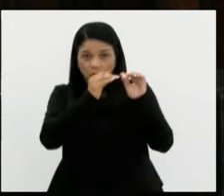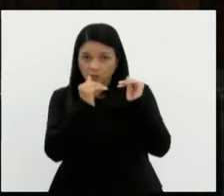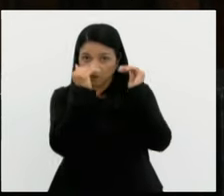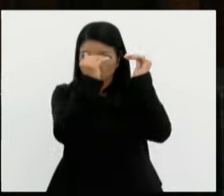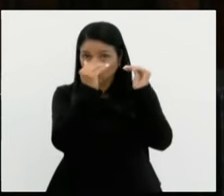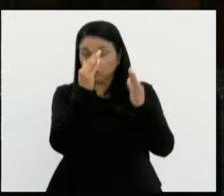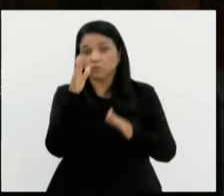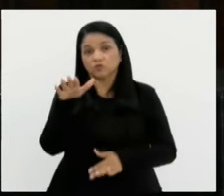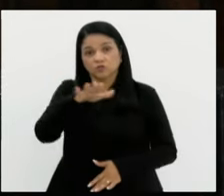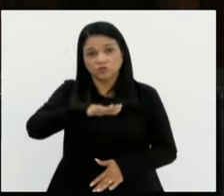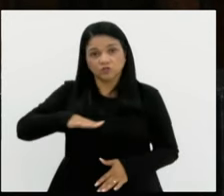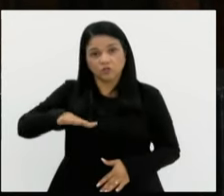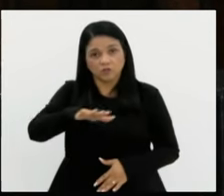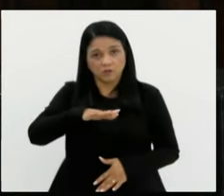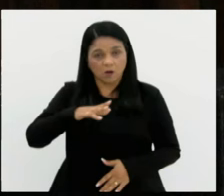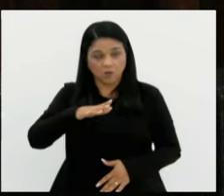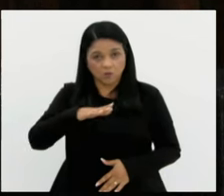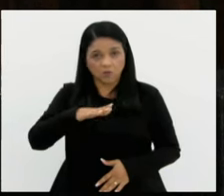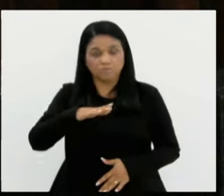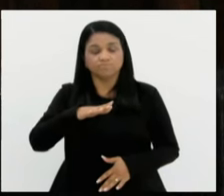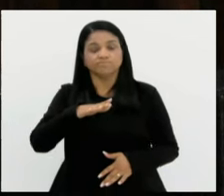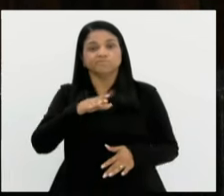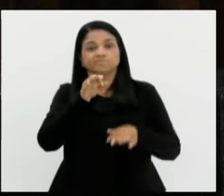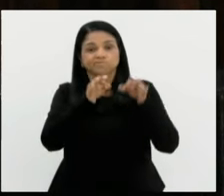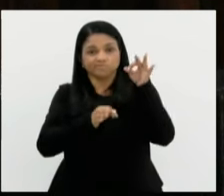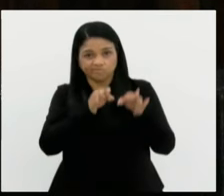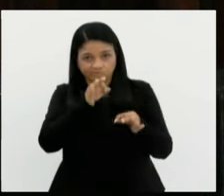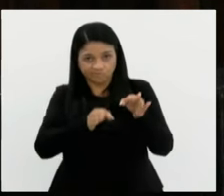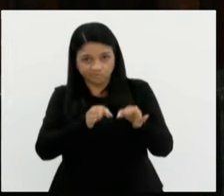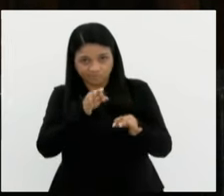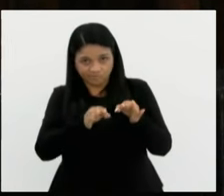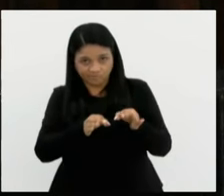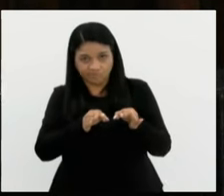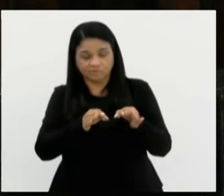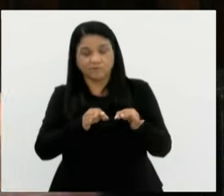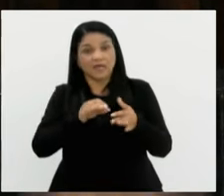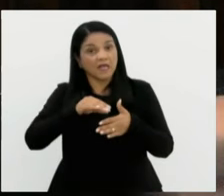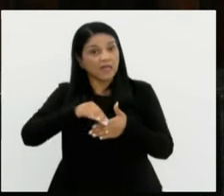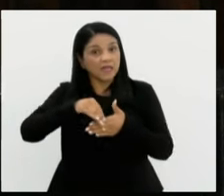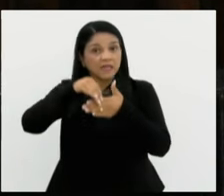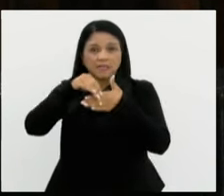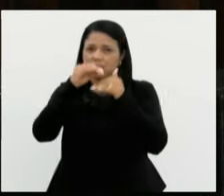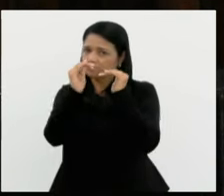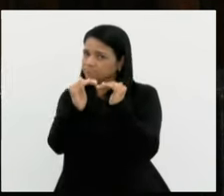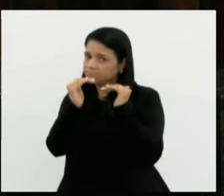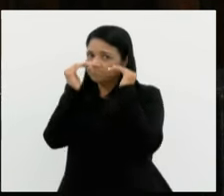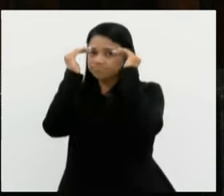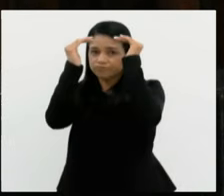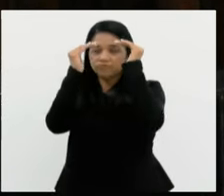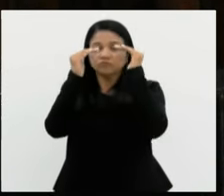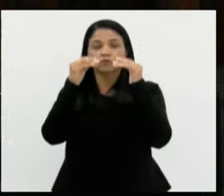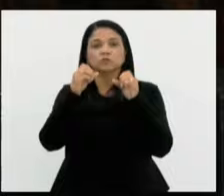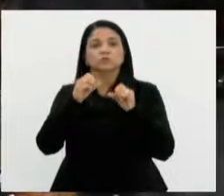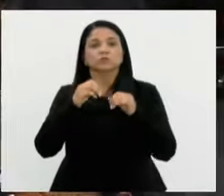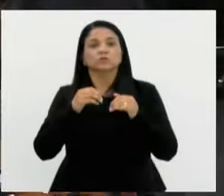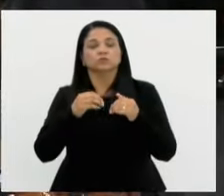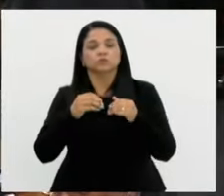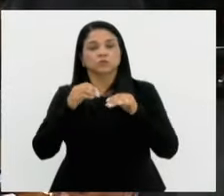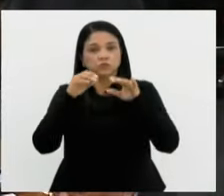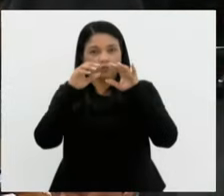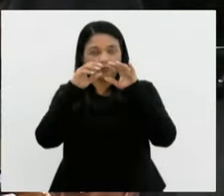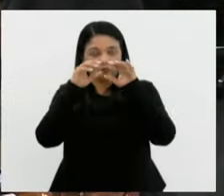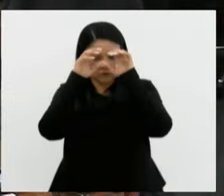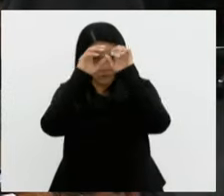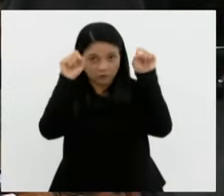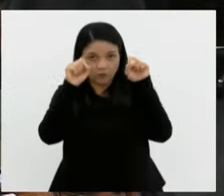Procurador-Geral de Justiça do Estado do Rio de Janeiro, líder máximo do Ministério Público, Vossa Excelência, num gesto de coragem, que